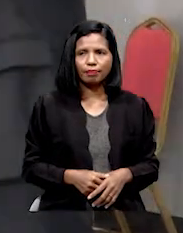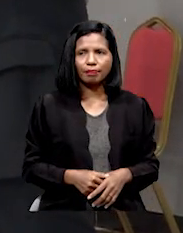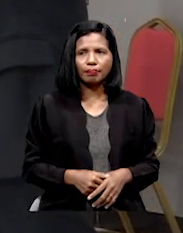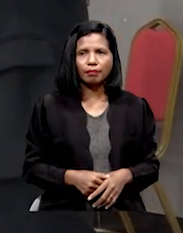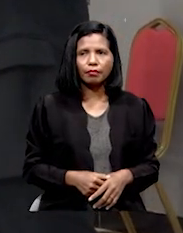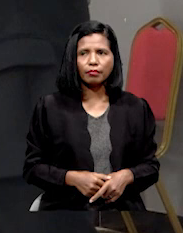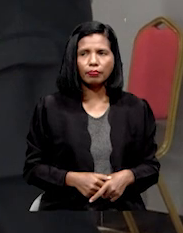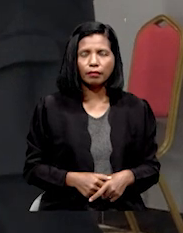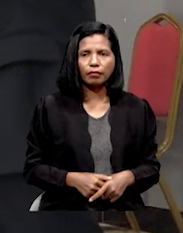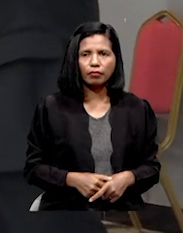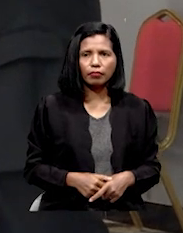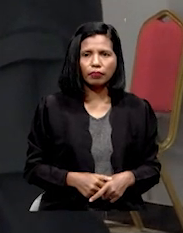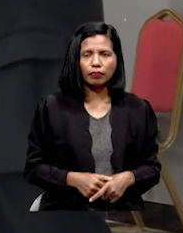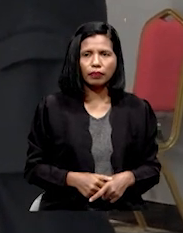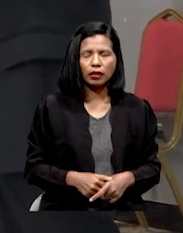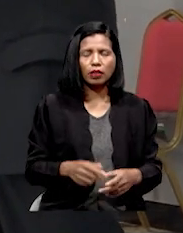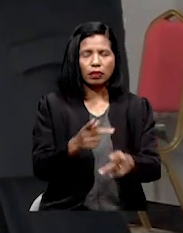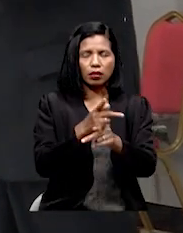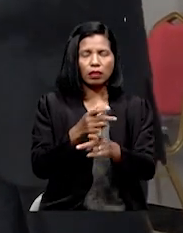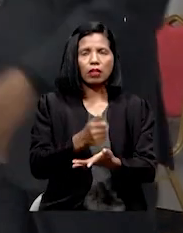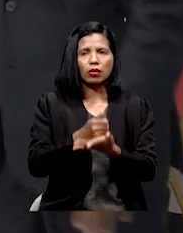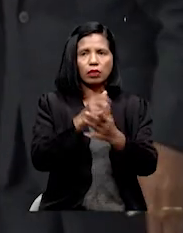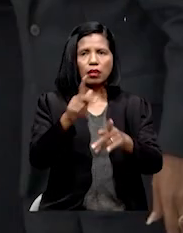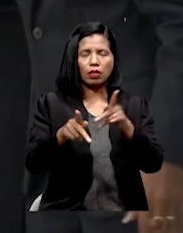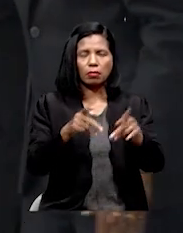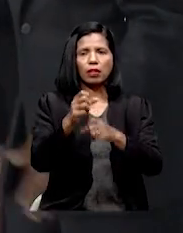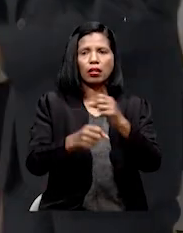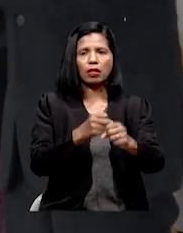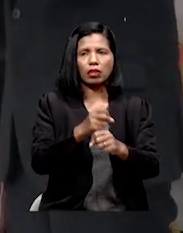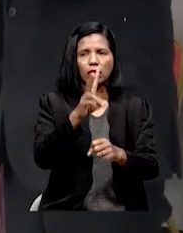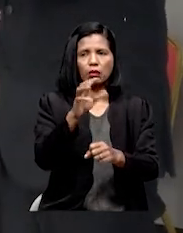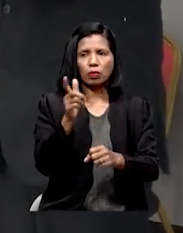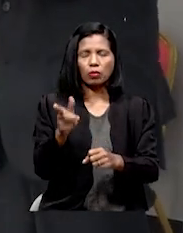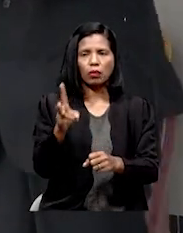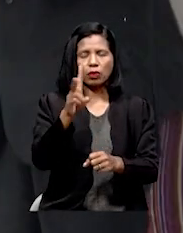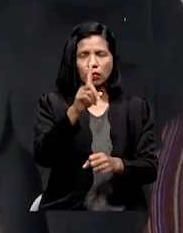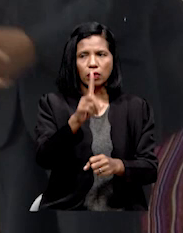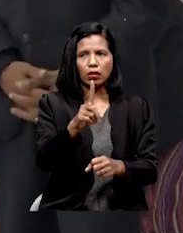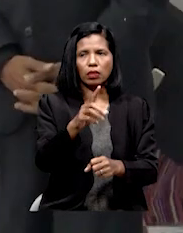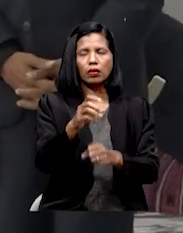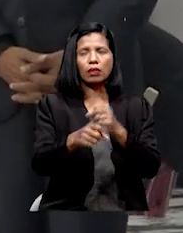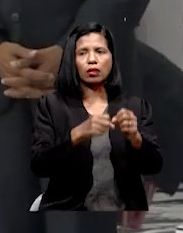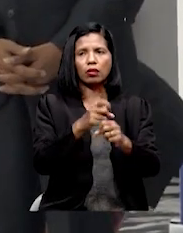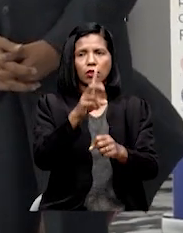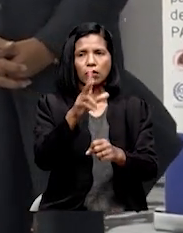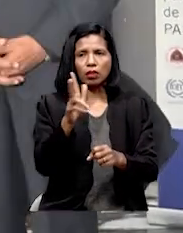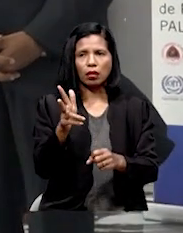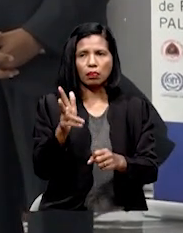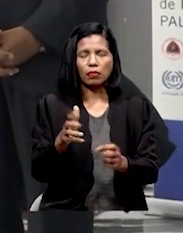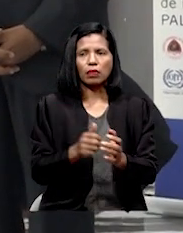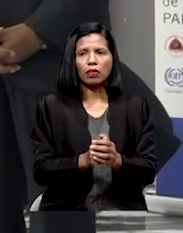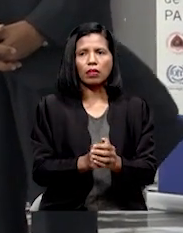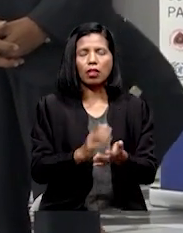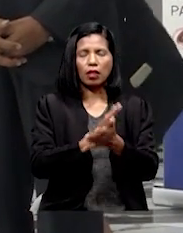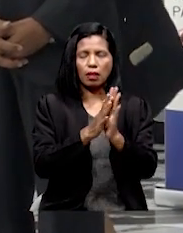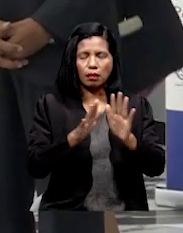Lançamento da estratégia nacional para a proteção social e a Tinari Hundua Rua Nolo Resenida, Tori Hundua Tolo Nolo, né? Hadia no Habela Segurança